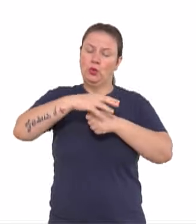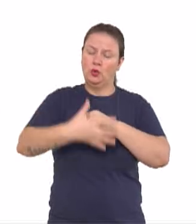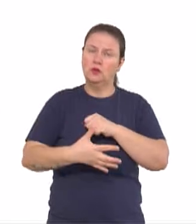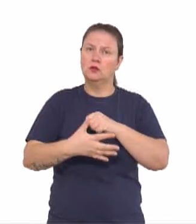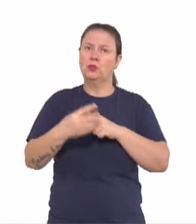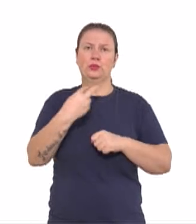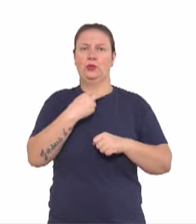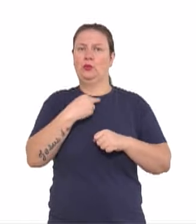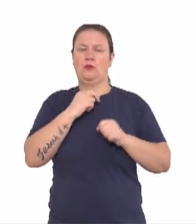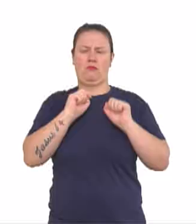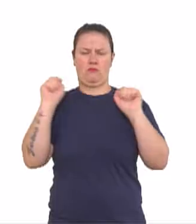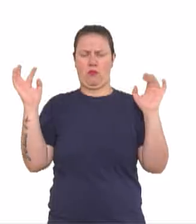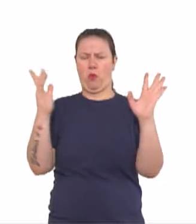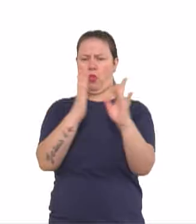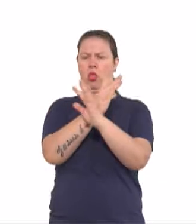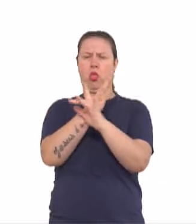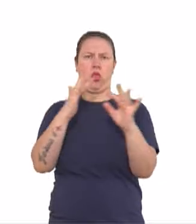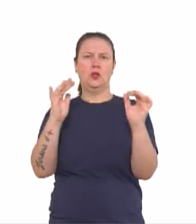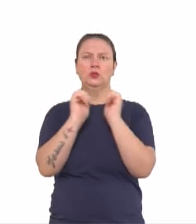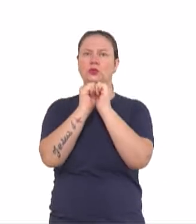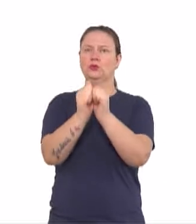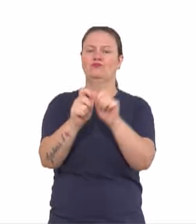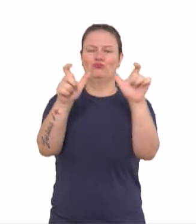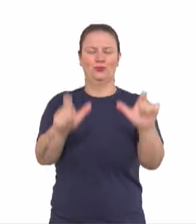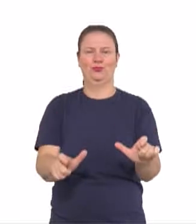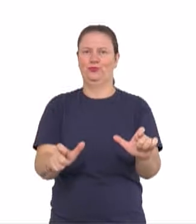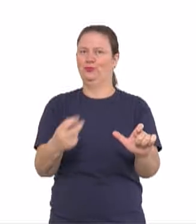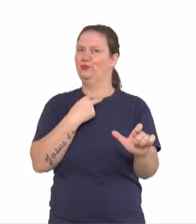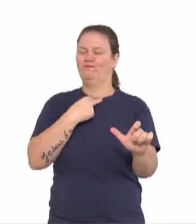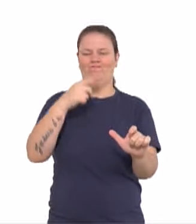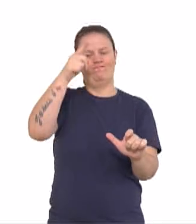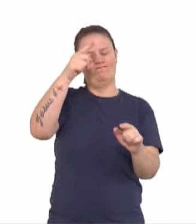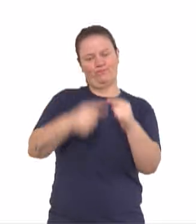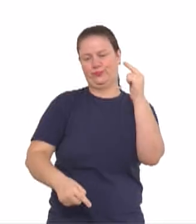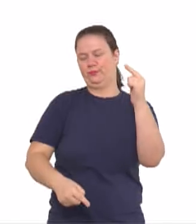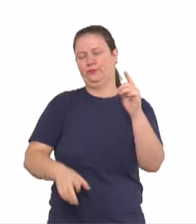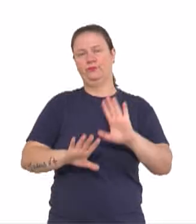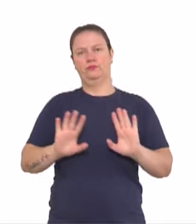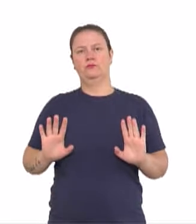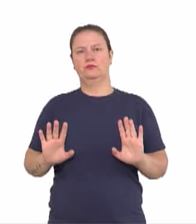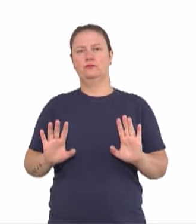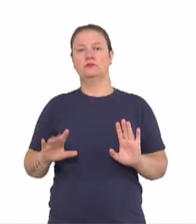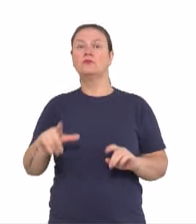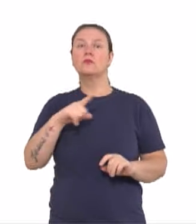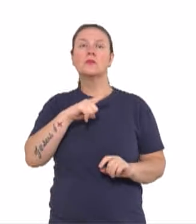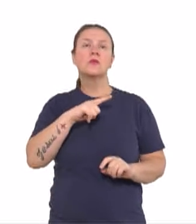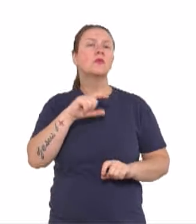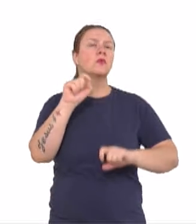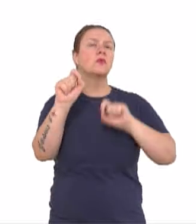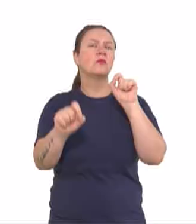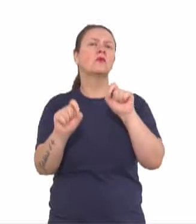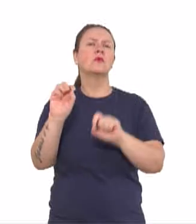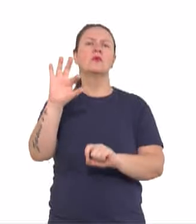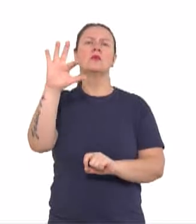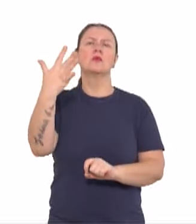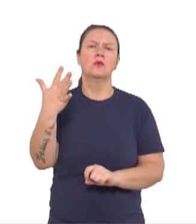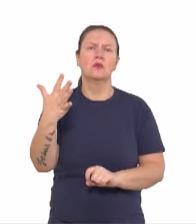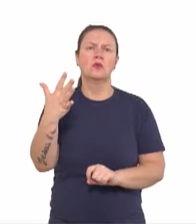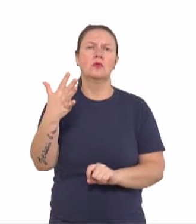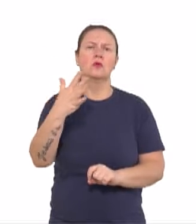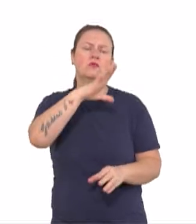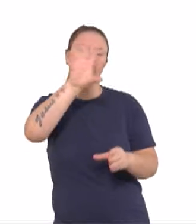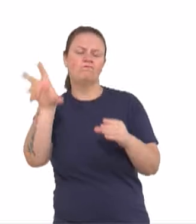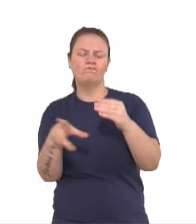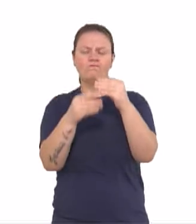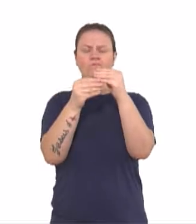pode haver aglomeração de pessoas em nenhum lugar, né? Então, existe aqui uma situação que pode estar implícita